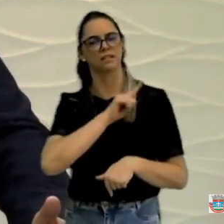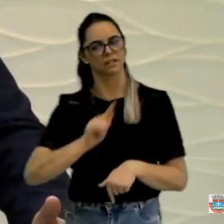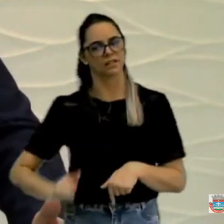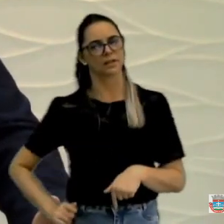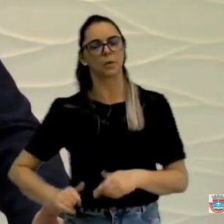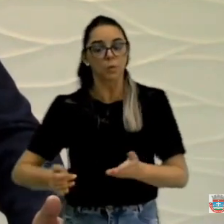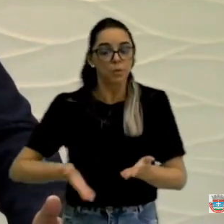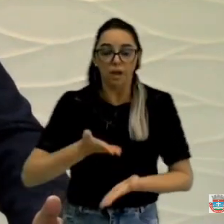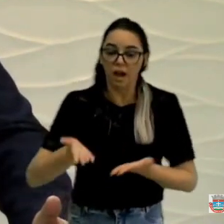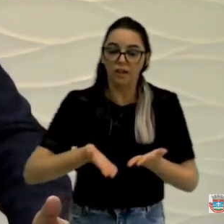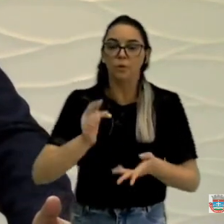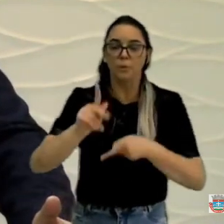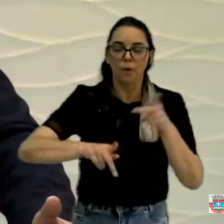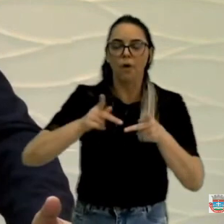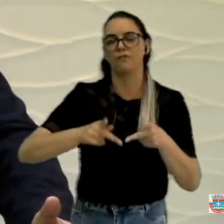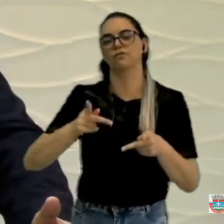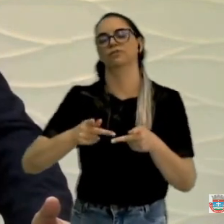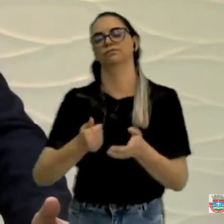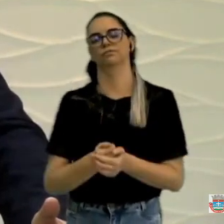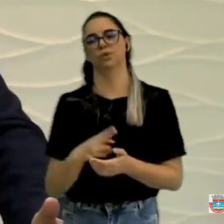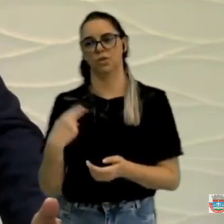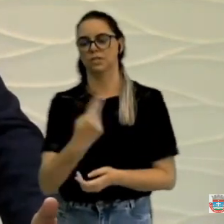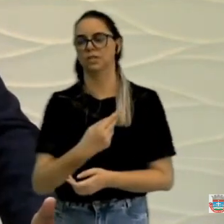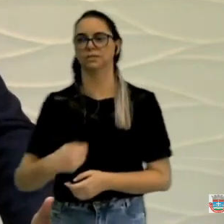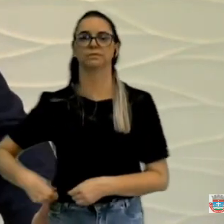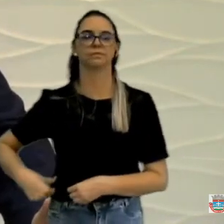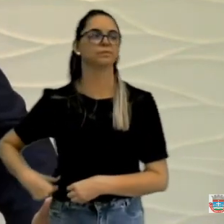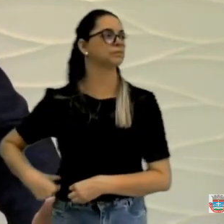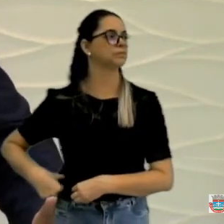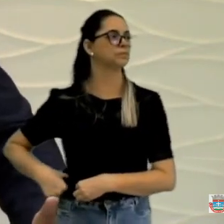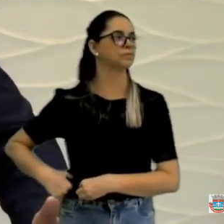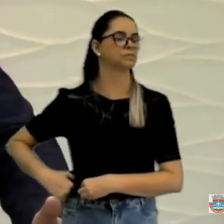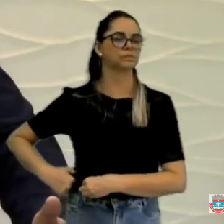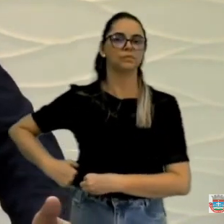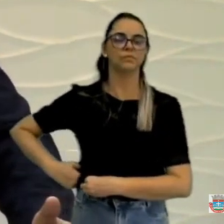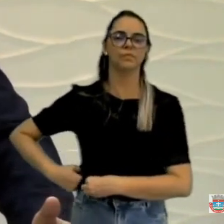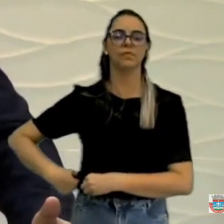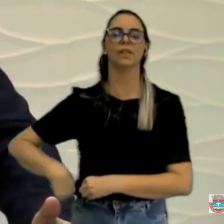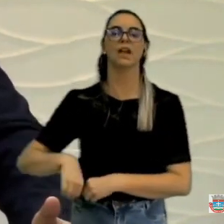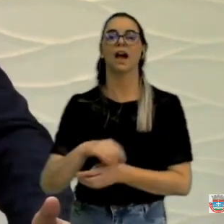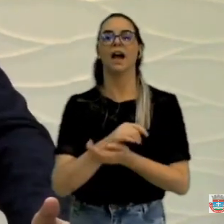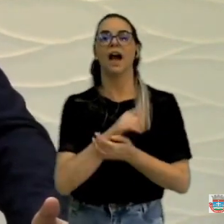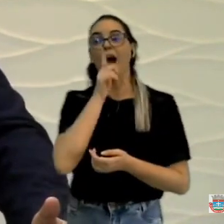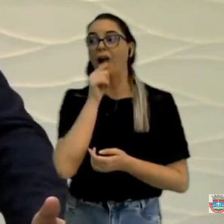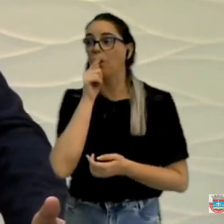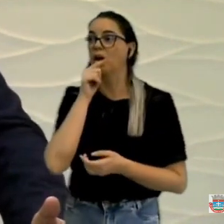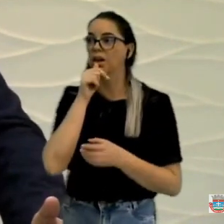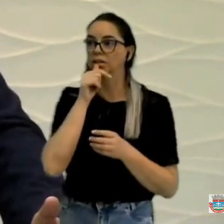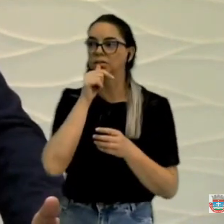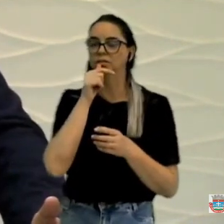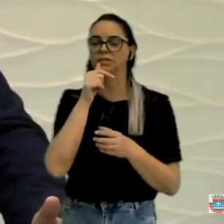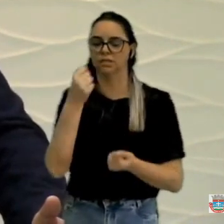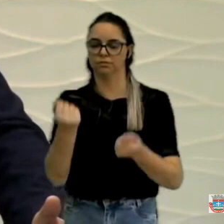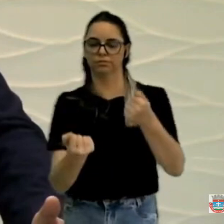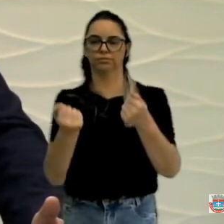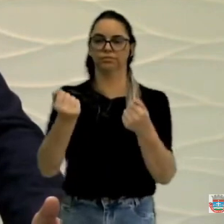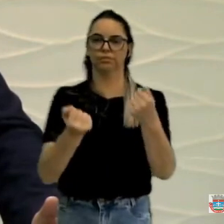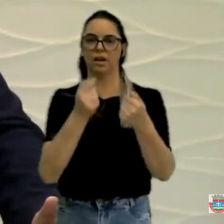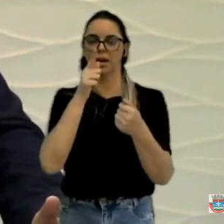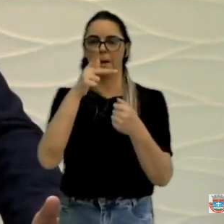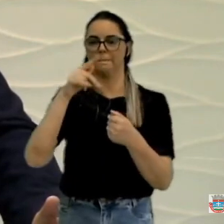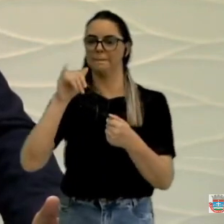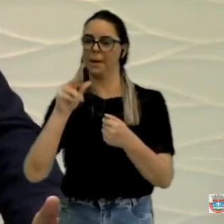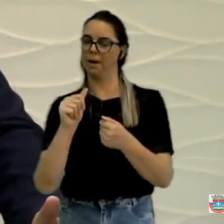da nossa população. Quando se fala aqui do abastecimento de água, quantos caminhões-pipa, senhores vereadores, vocês tinham agregados na